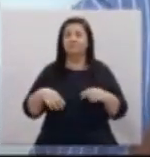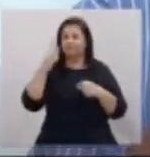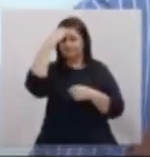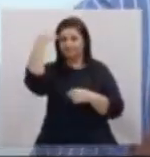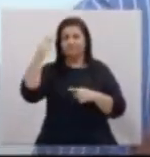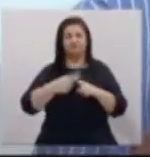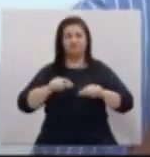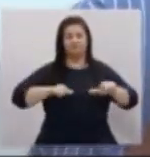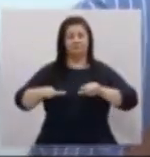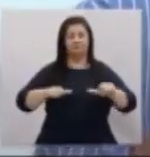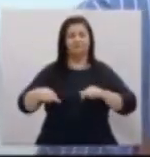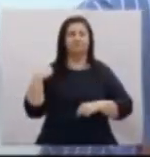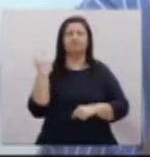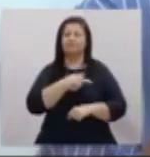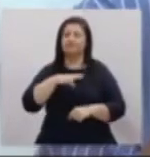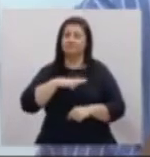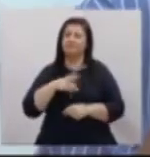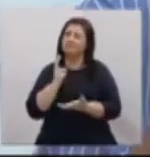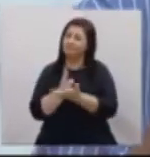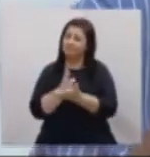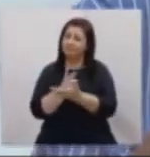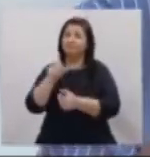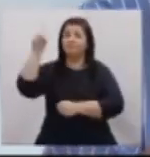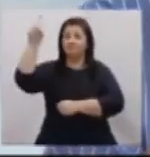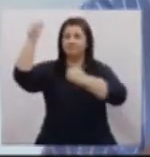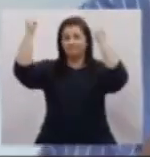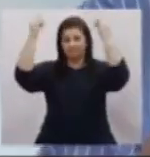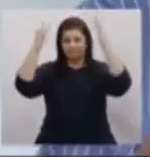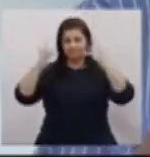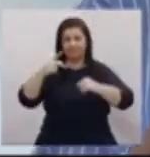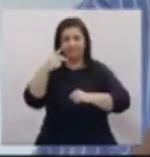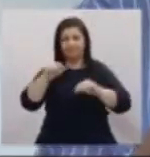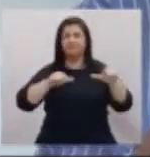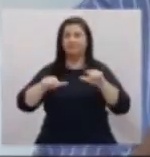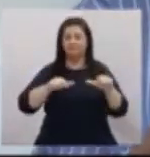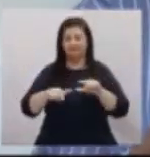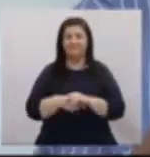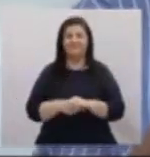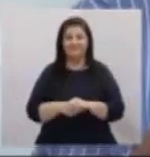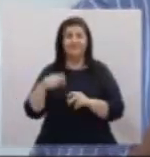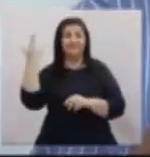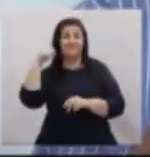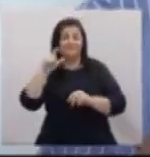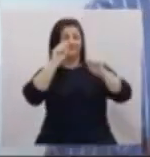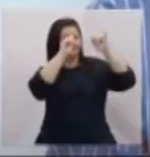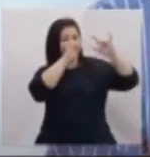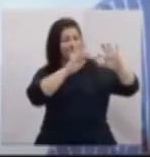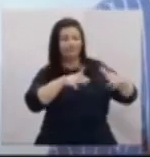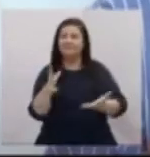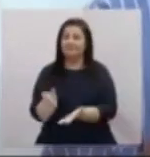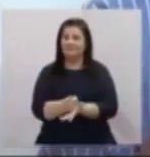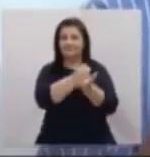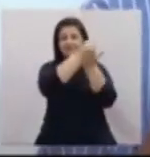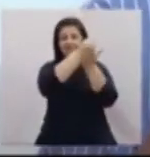cidade, para a nossa comunidade. Continue assim, que Deus continua abençoando o seu trabalho, para que você possa abençoar e resgatar mais